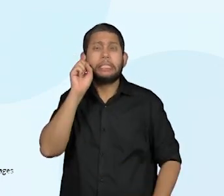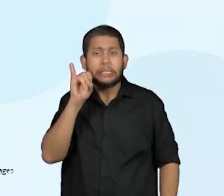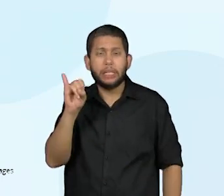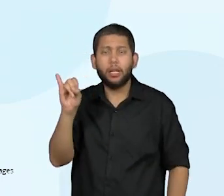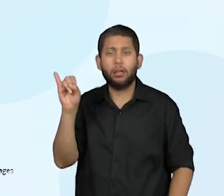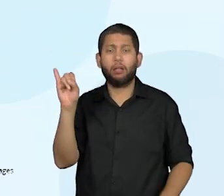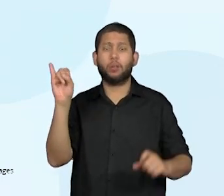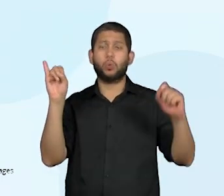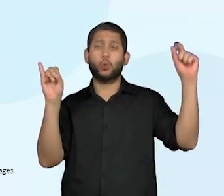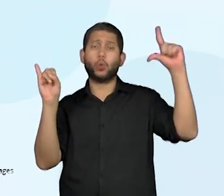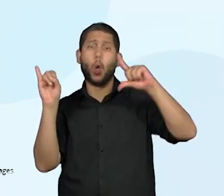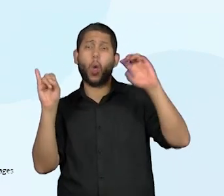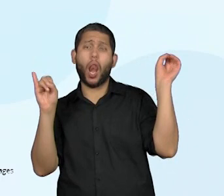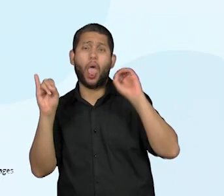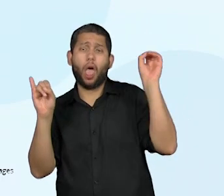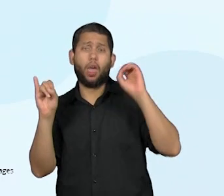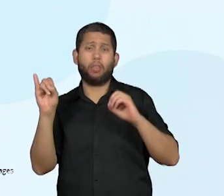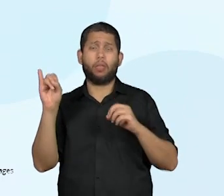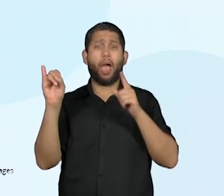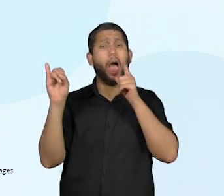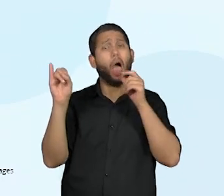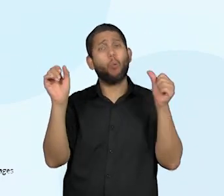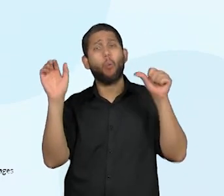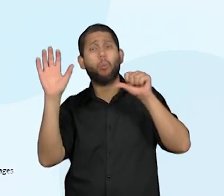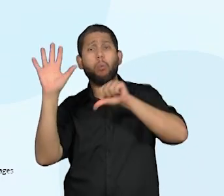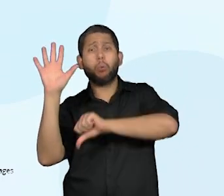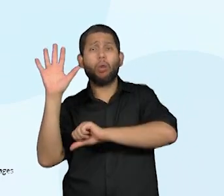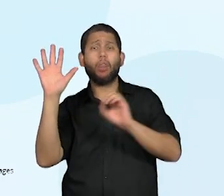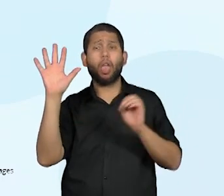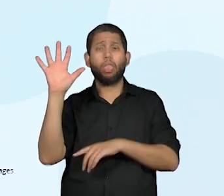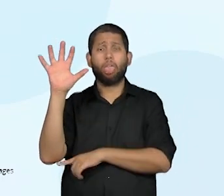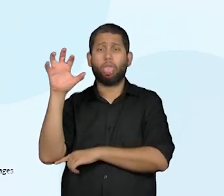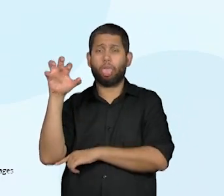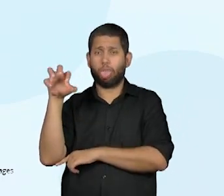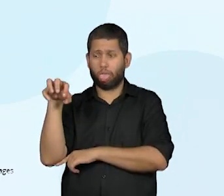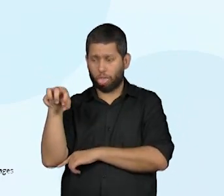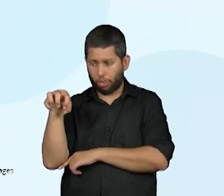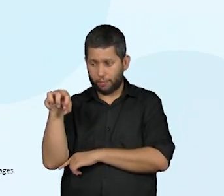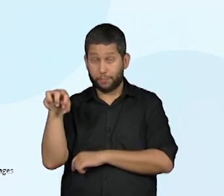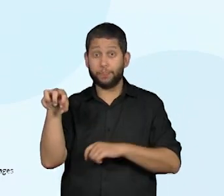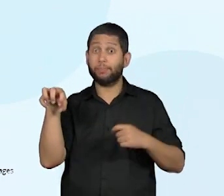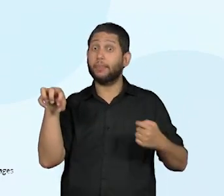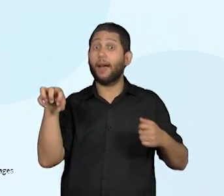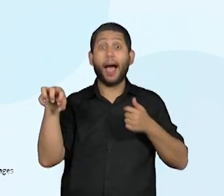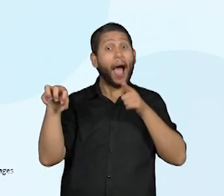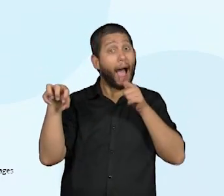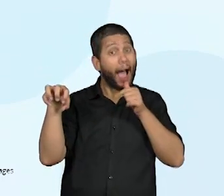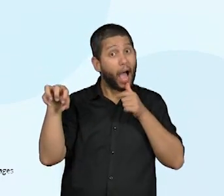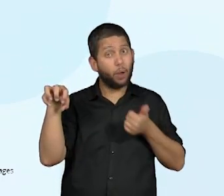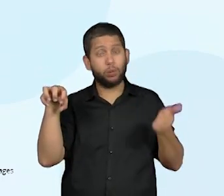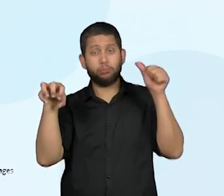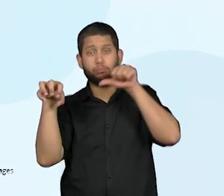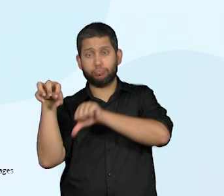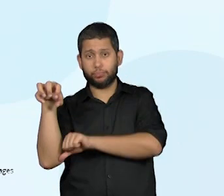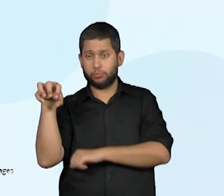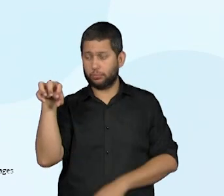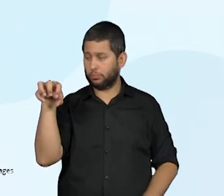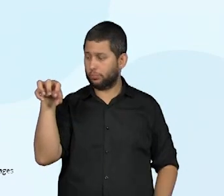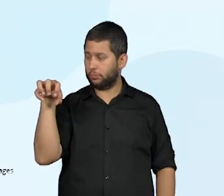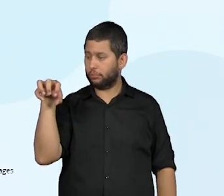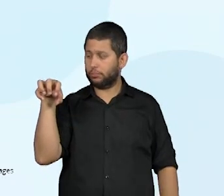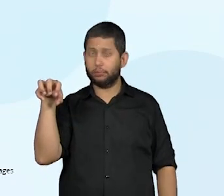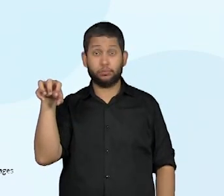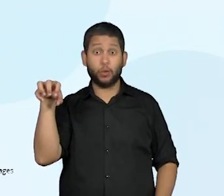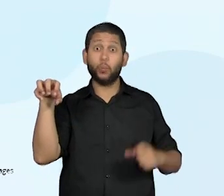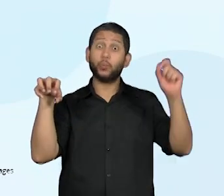se desenvolver, é o alimento. Ajuda a planta a crescer, se desenvolver, produzir frutos, produzir